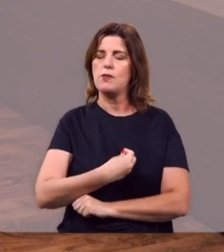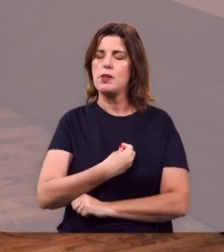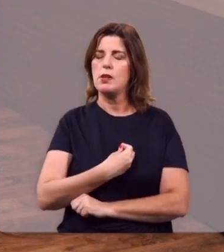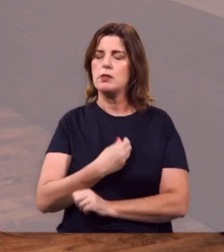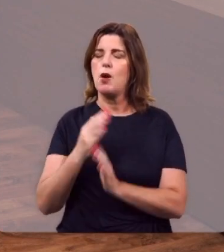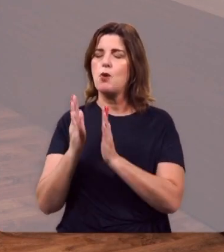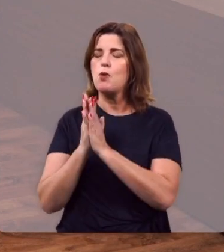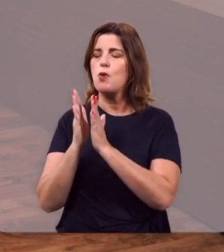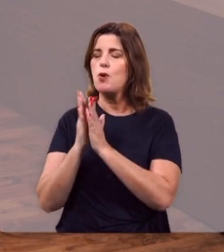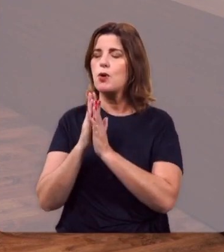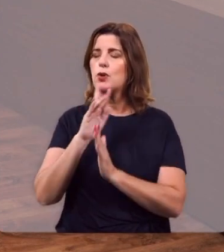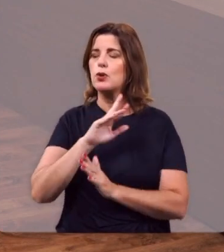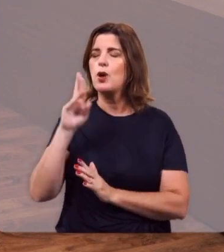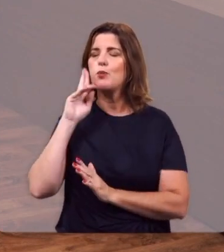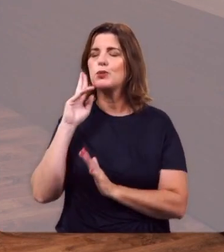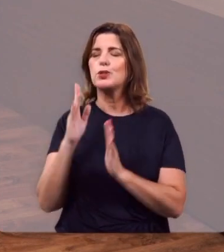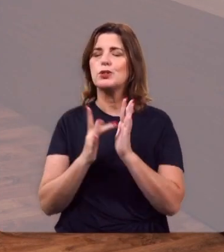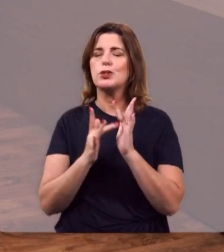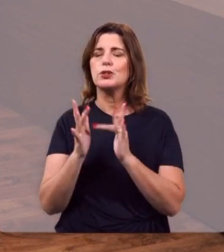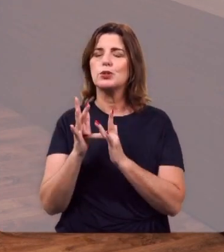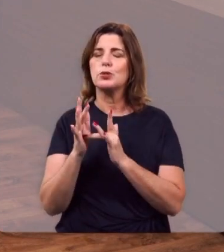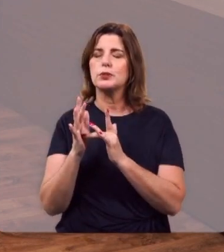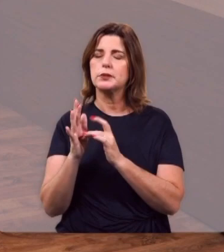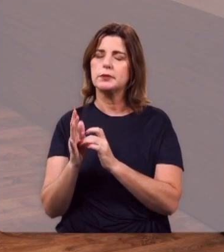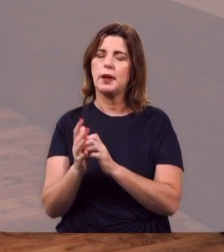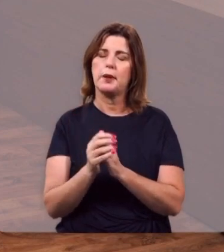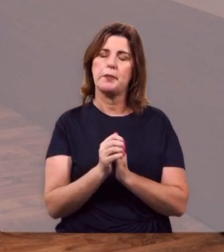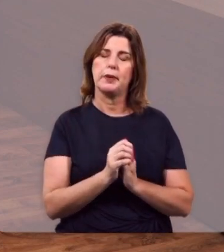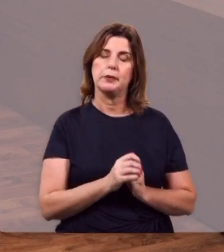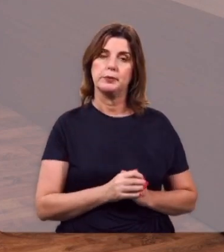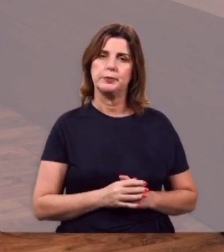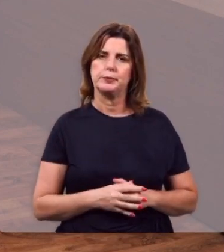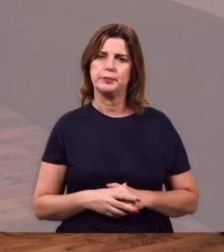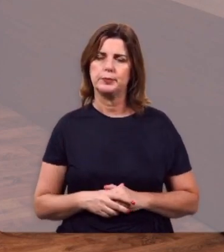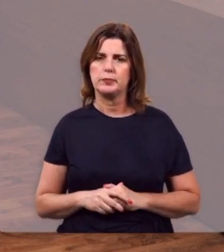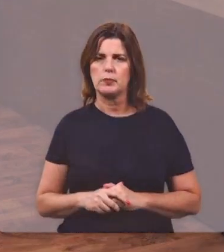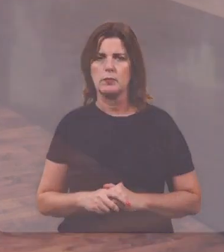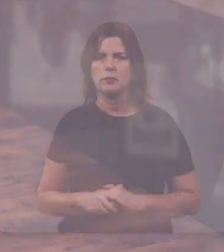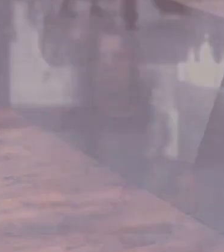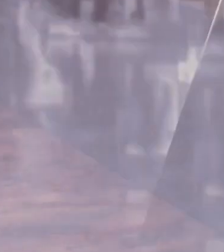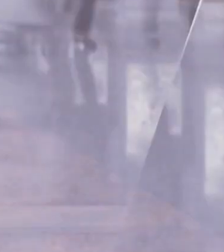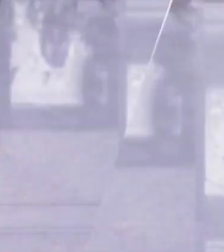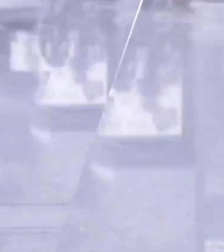oro assim, em nome de Jesus. Amém.